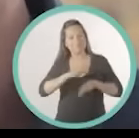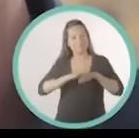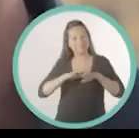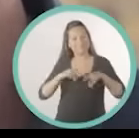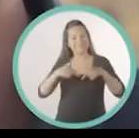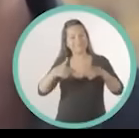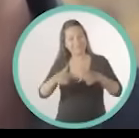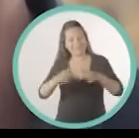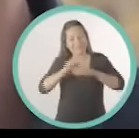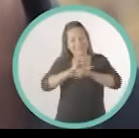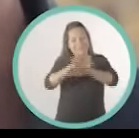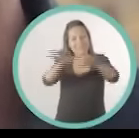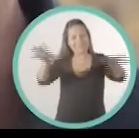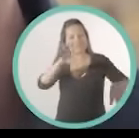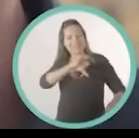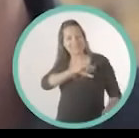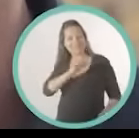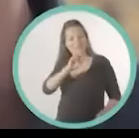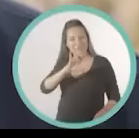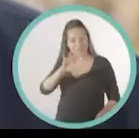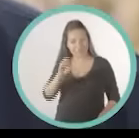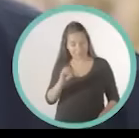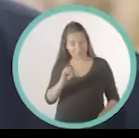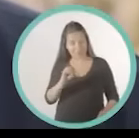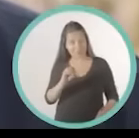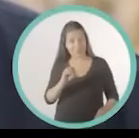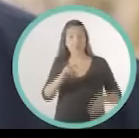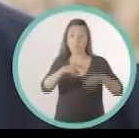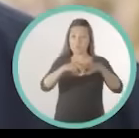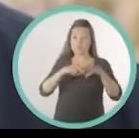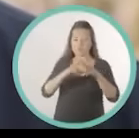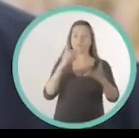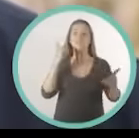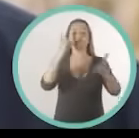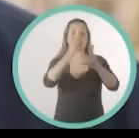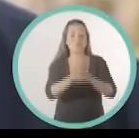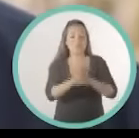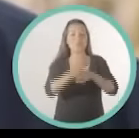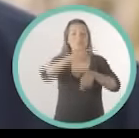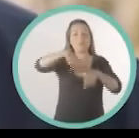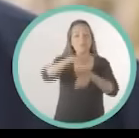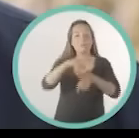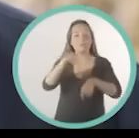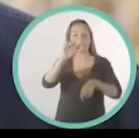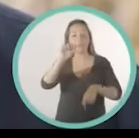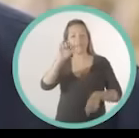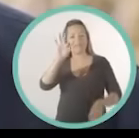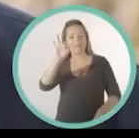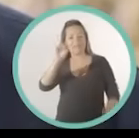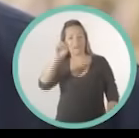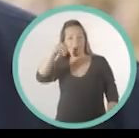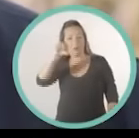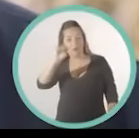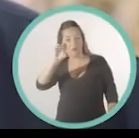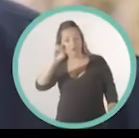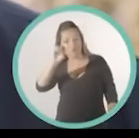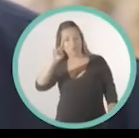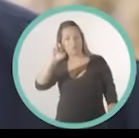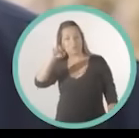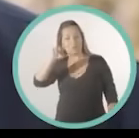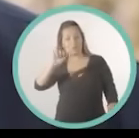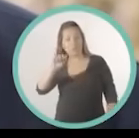E assim, espalhar o amor por toda a cidade. Foi isso que encontrei no último sábado no encontro na Praça Afonso Pena.